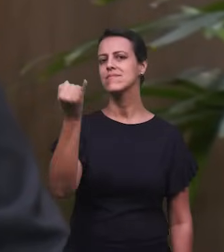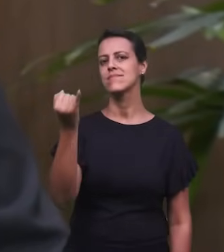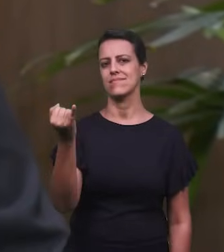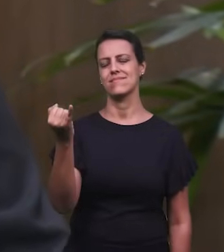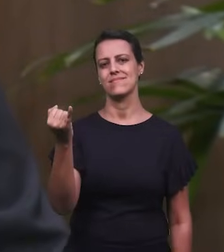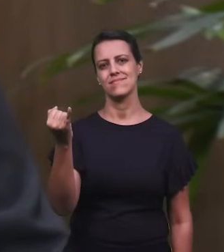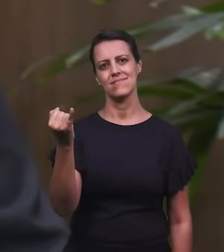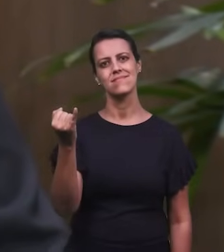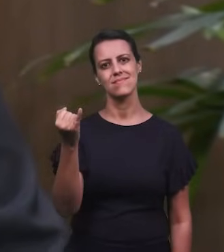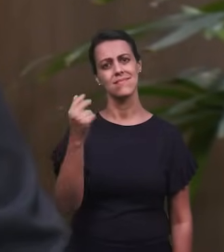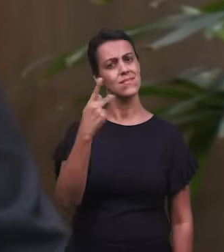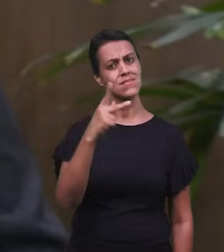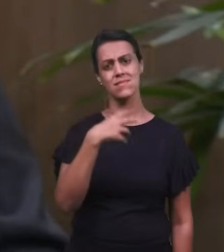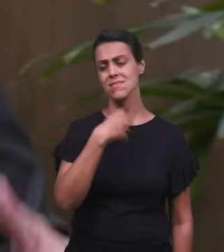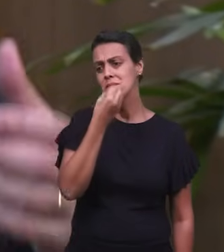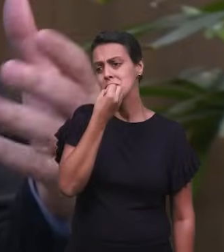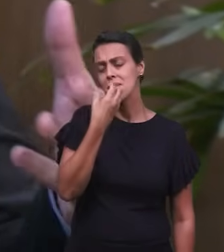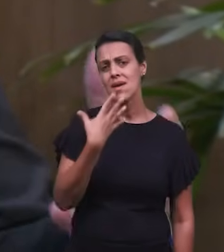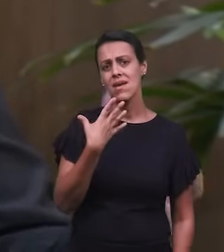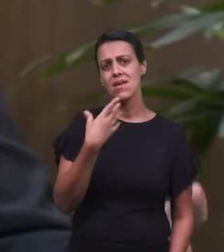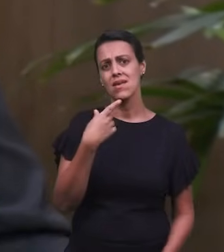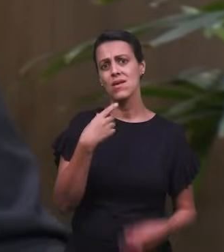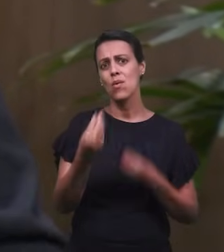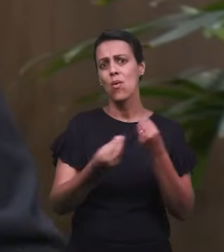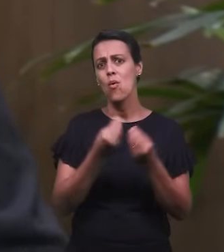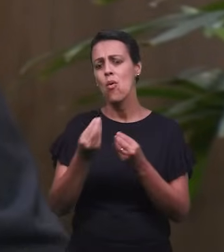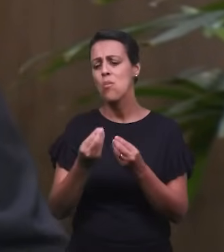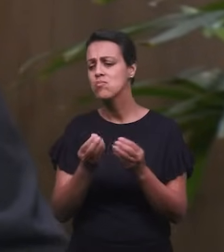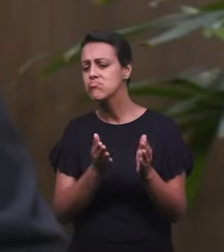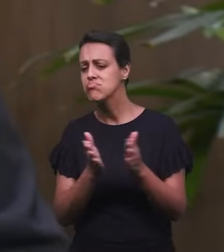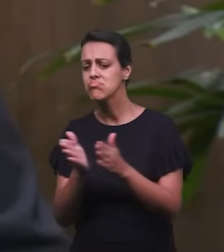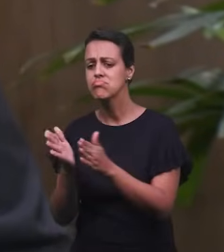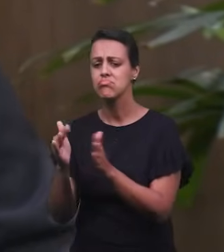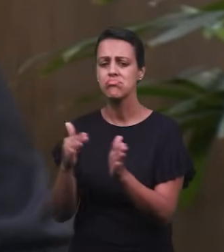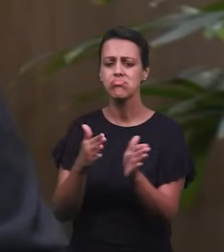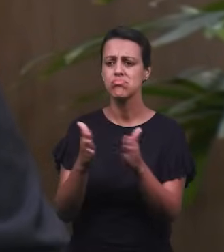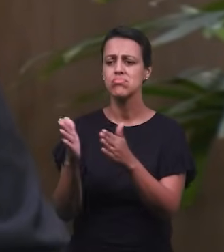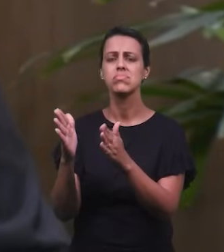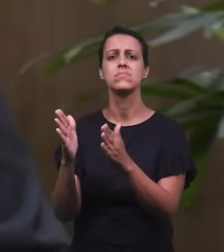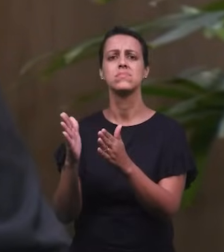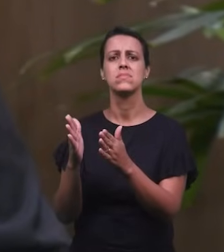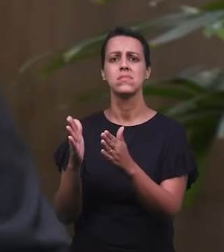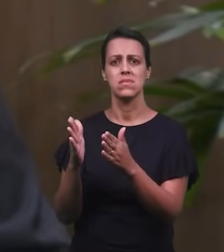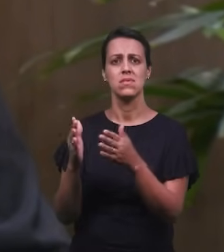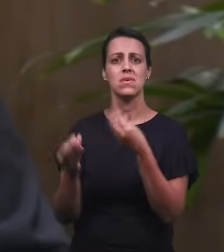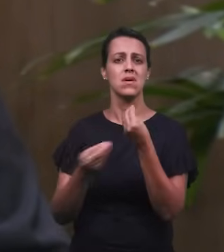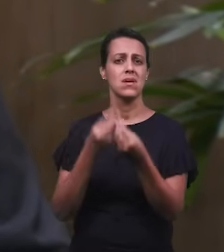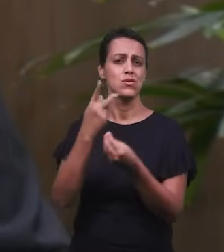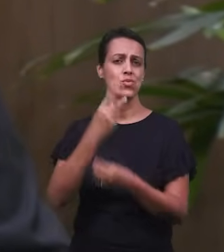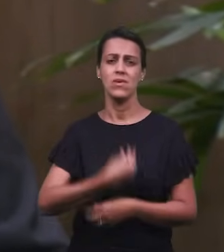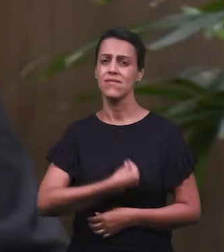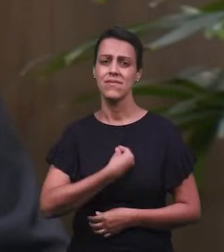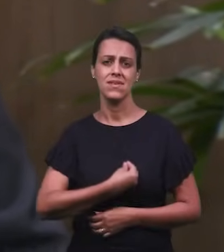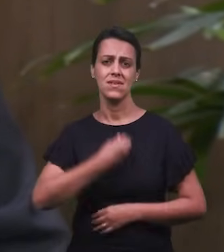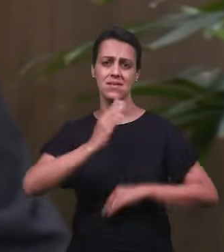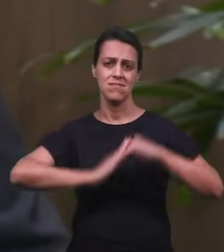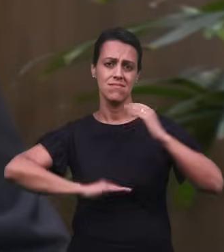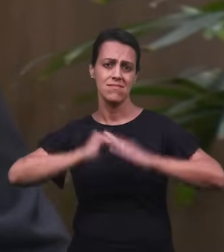Até para o seu bem também, no sentido de direcionamento, como nós falamos no primeiro episódio, direcionamento para a vida